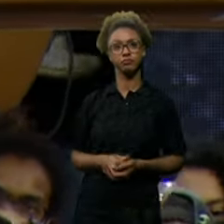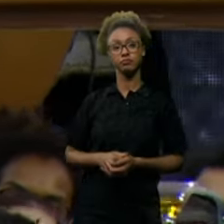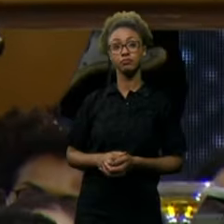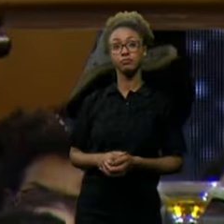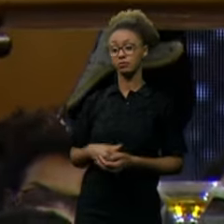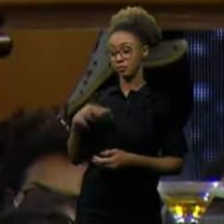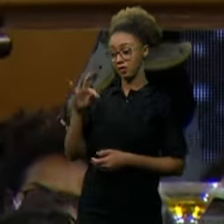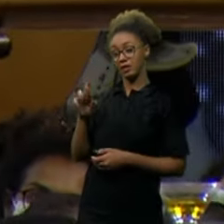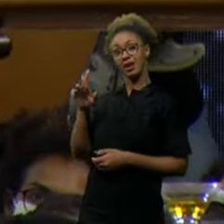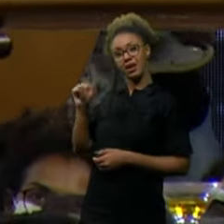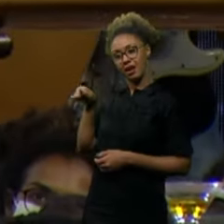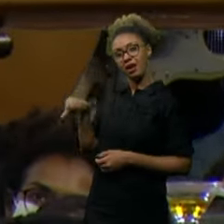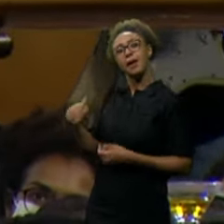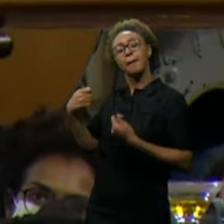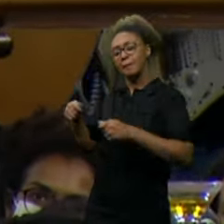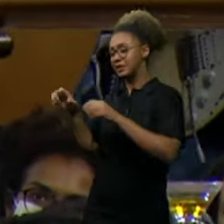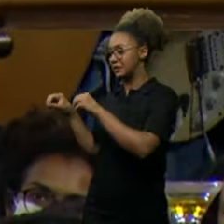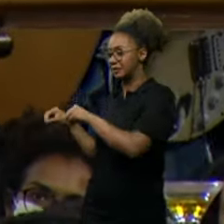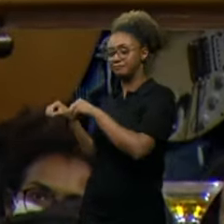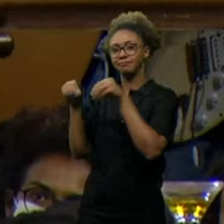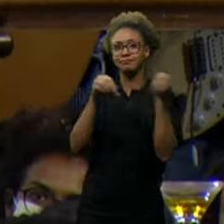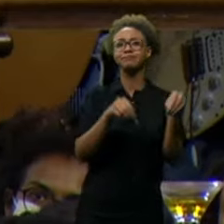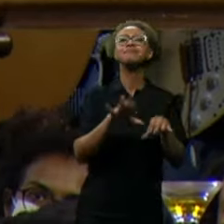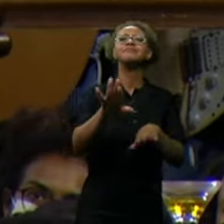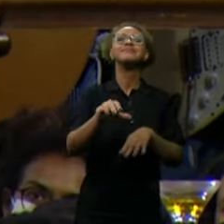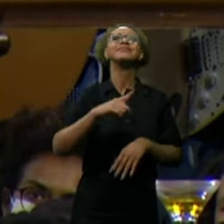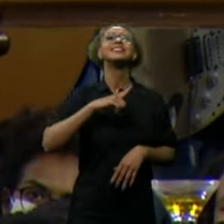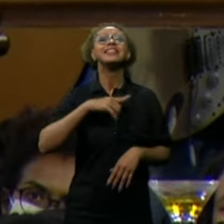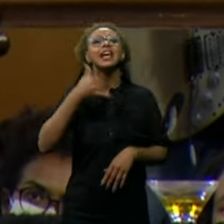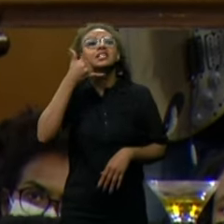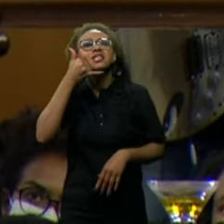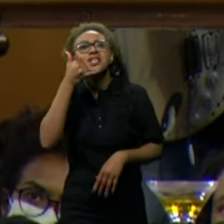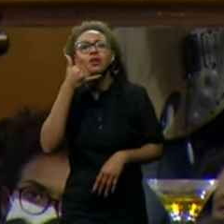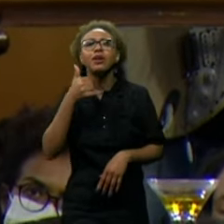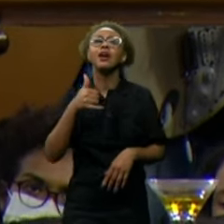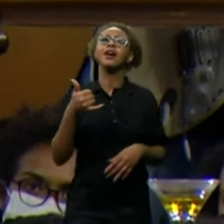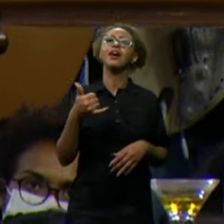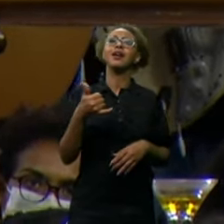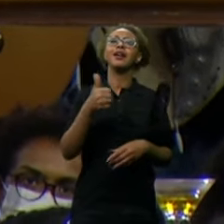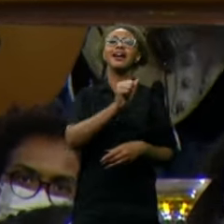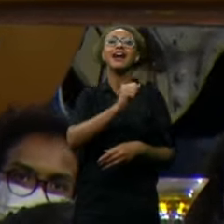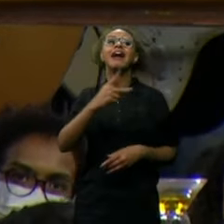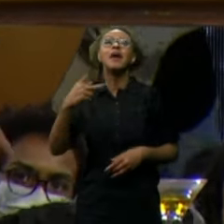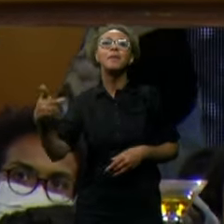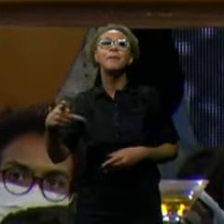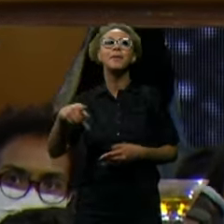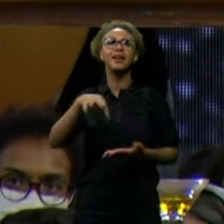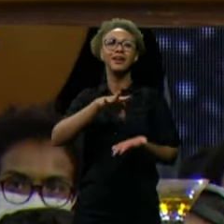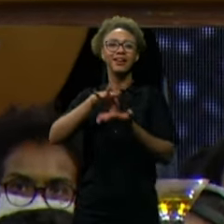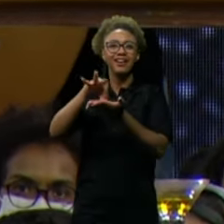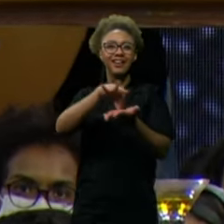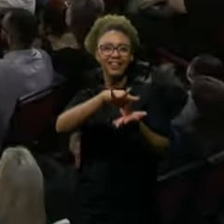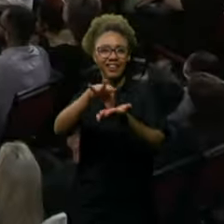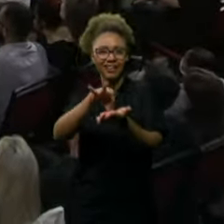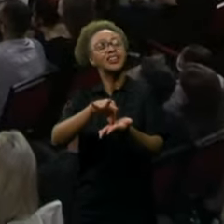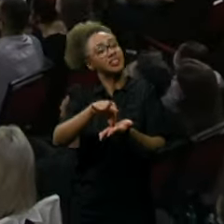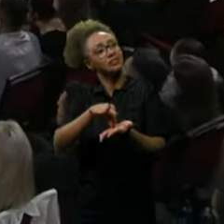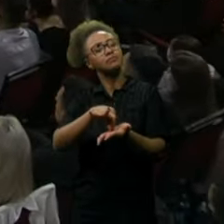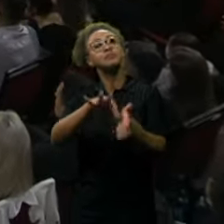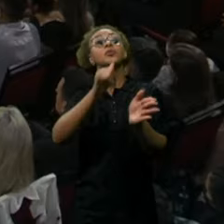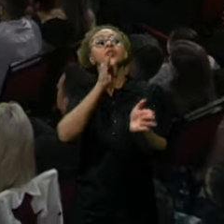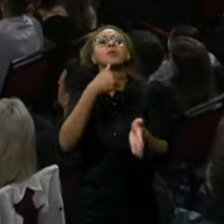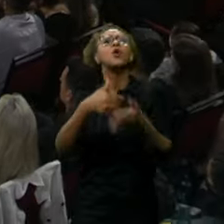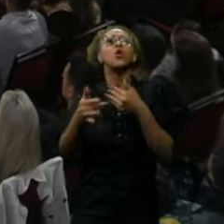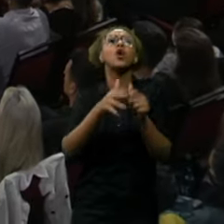Dores dele ele precisa sair de lá quem é que tem GPS pelo telefone é o Waze Google Maps sabe do que eu tô falando quer ver você pode